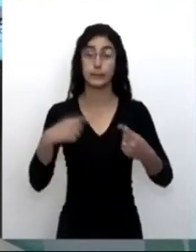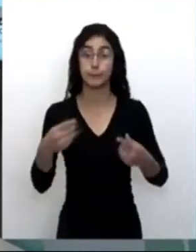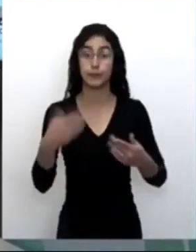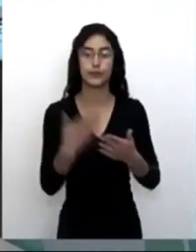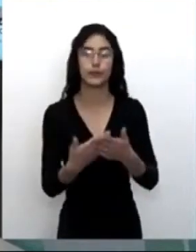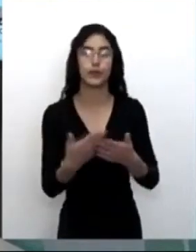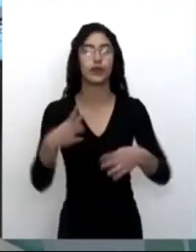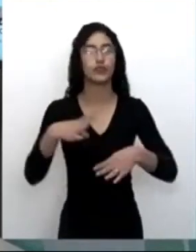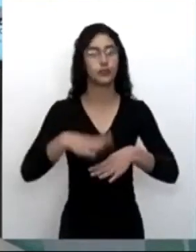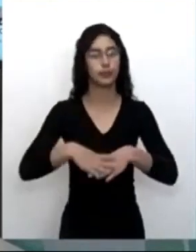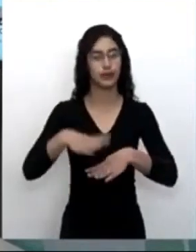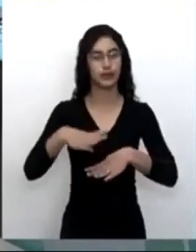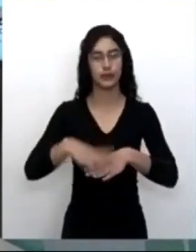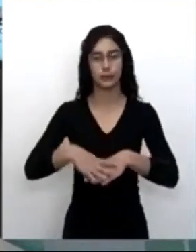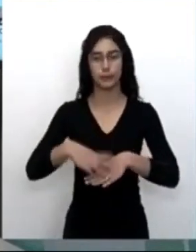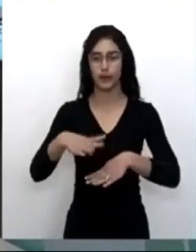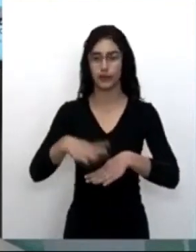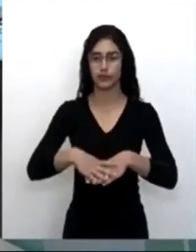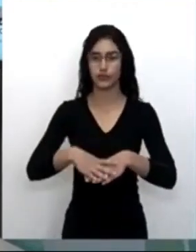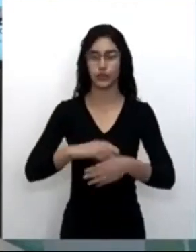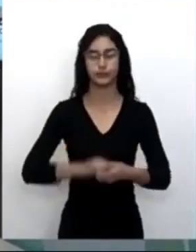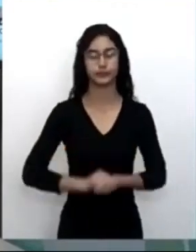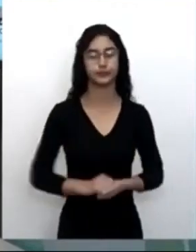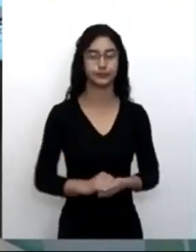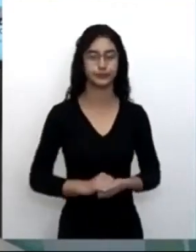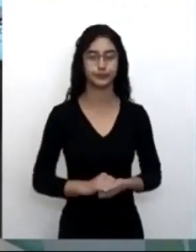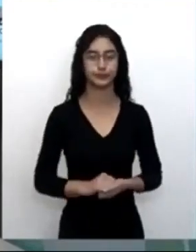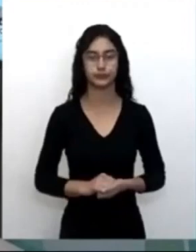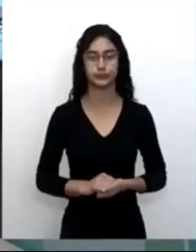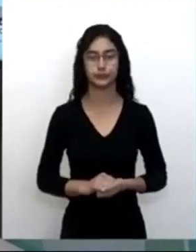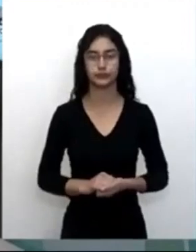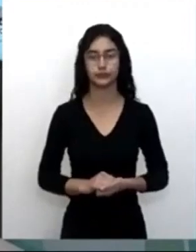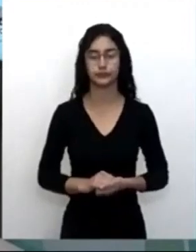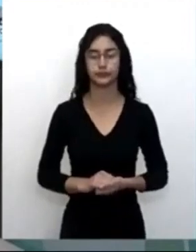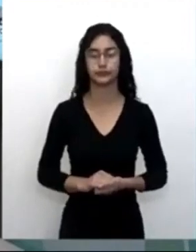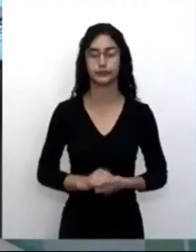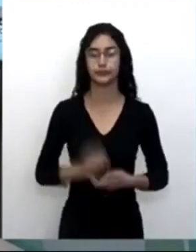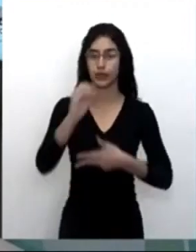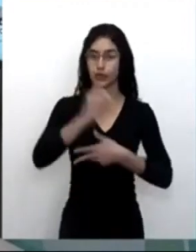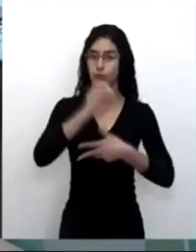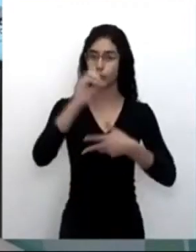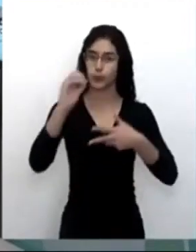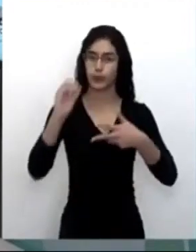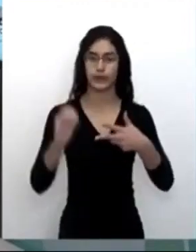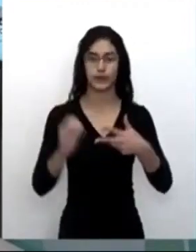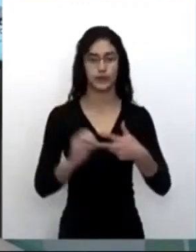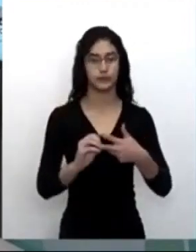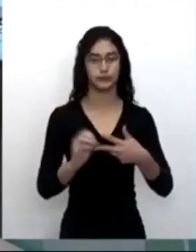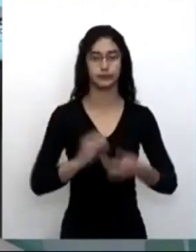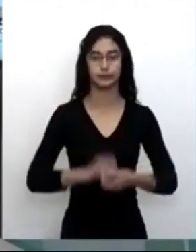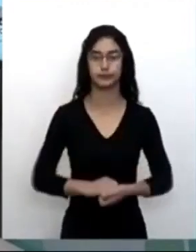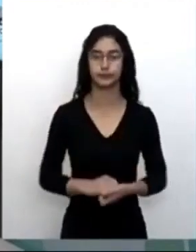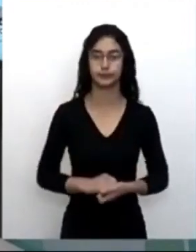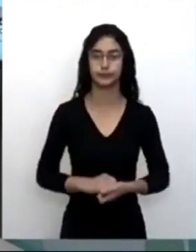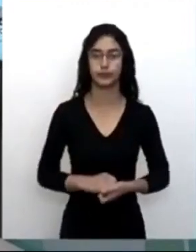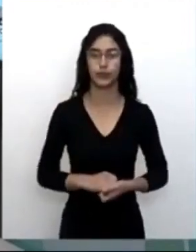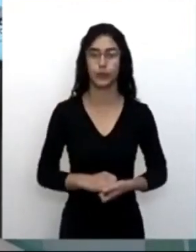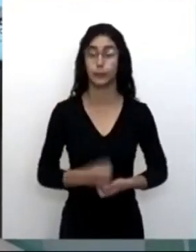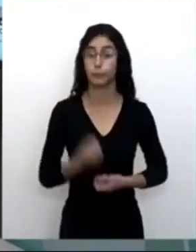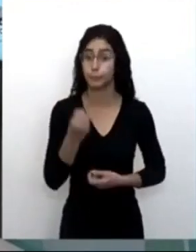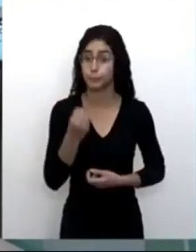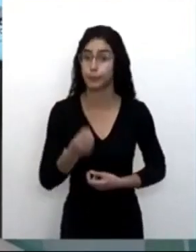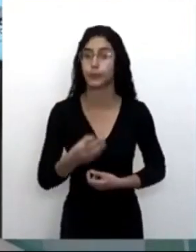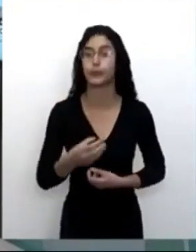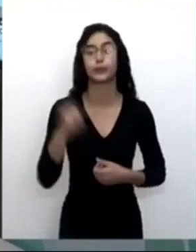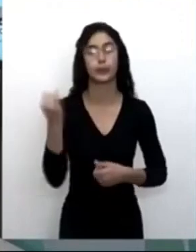matemática específica sobre alguns temas voltados para o Enem muito muito importante vocês assistirem essas